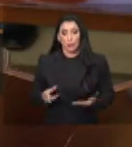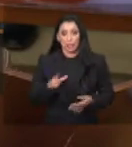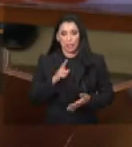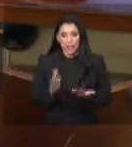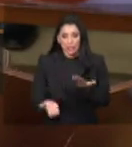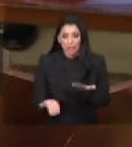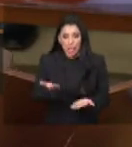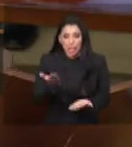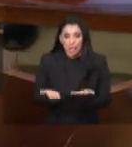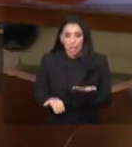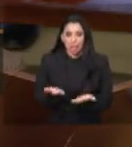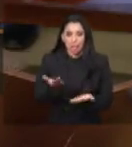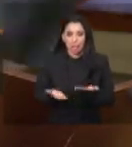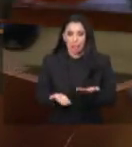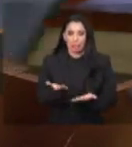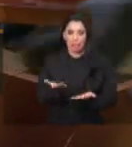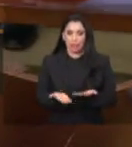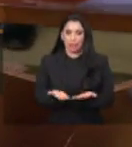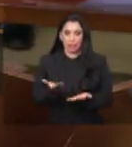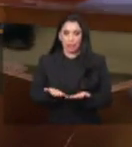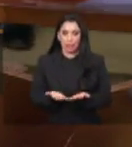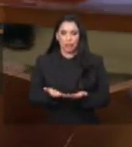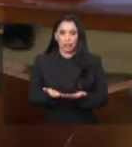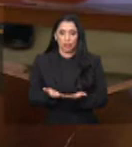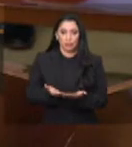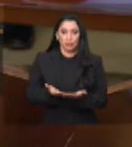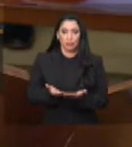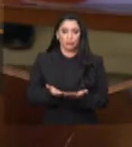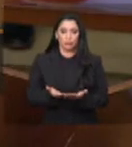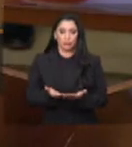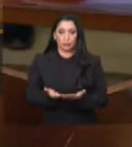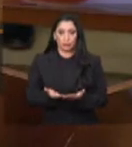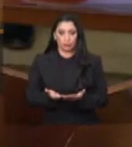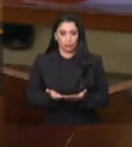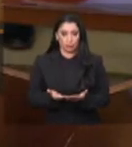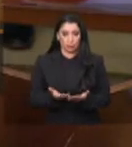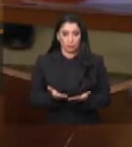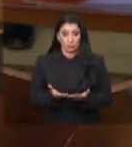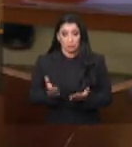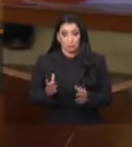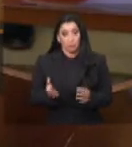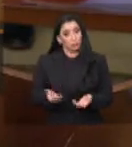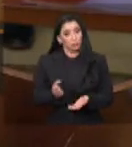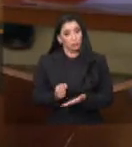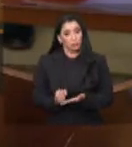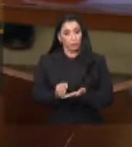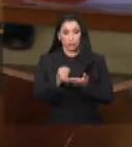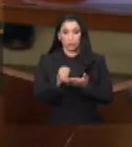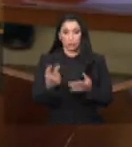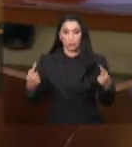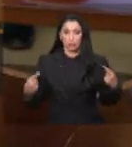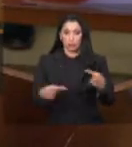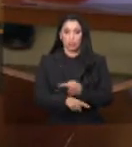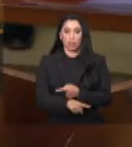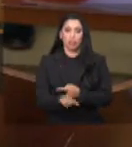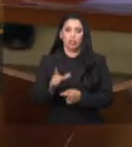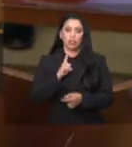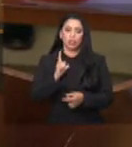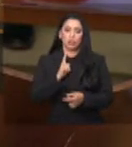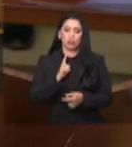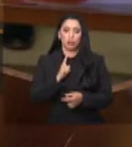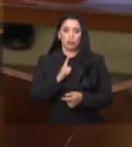equilíbrio entre as posições favoráveis ou contrárias mas na origem no direito